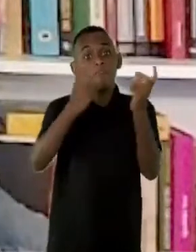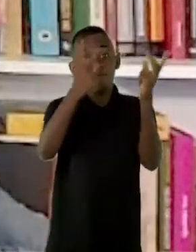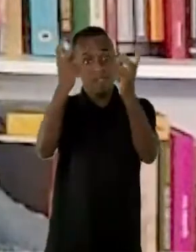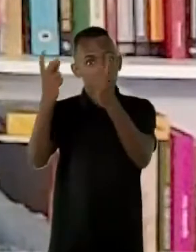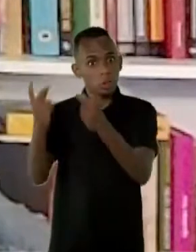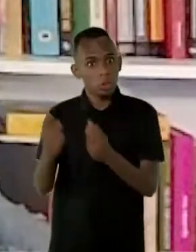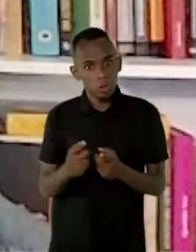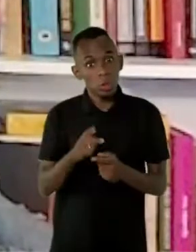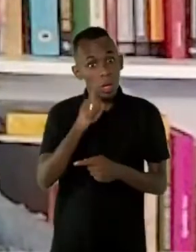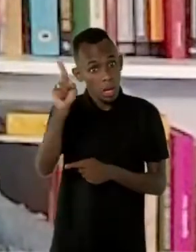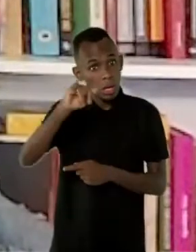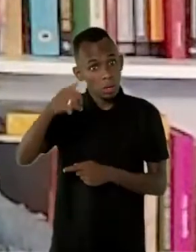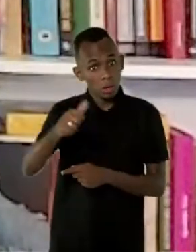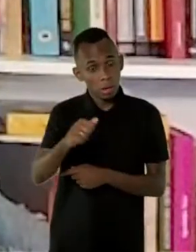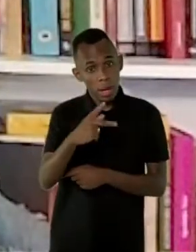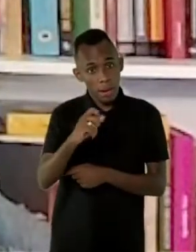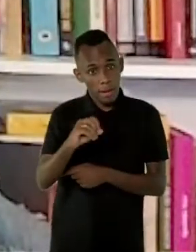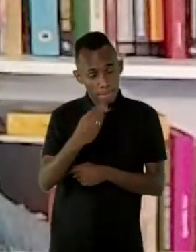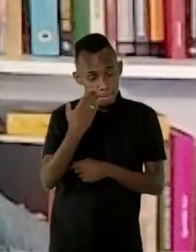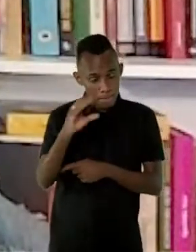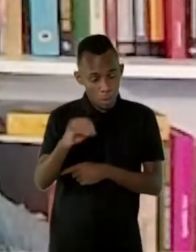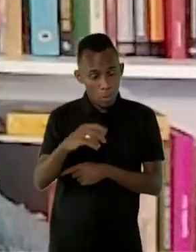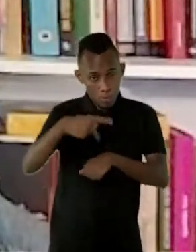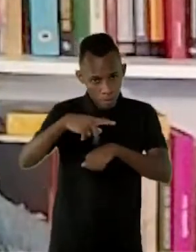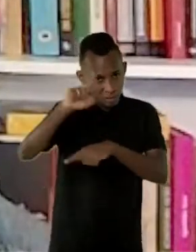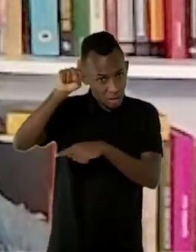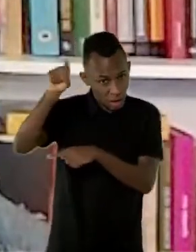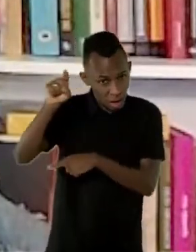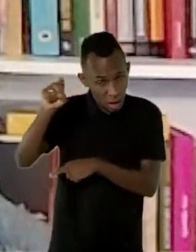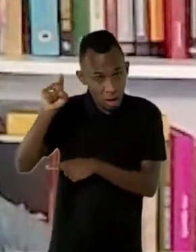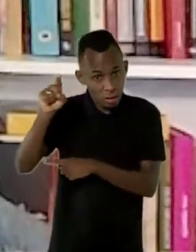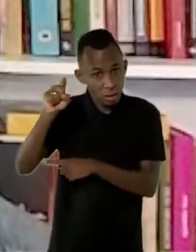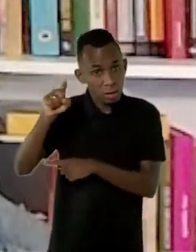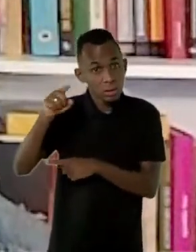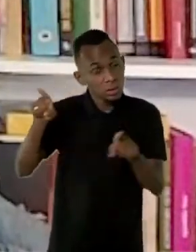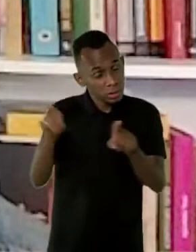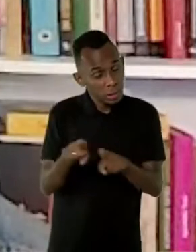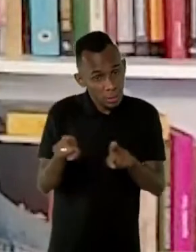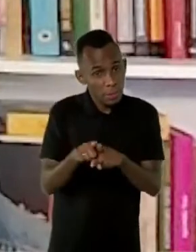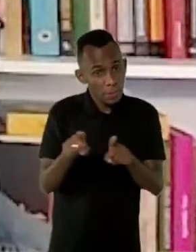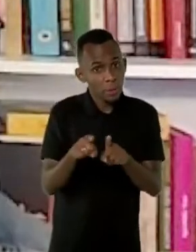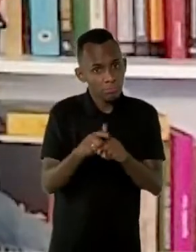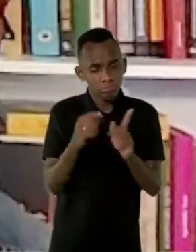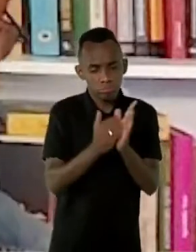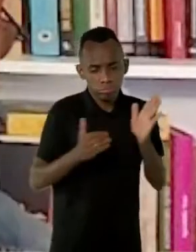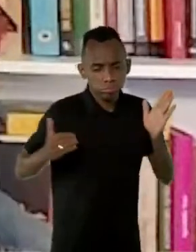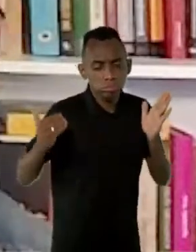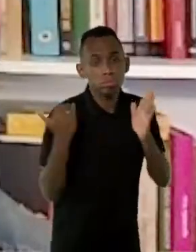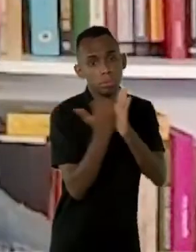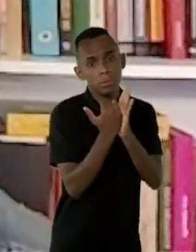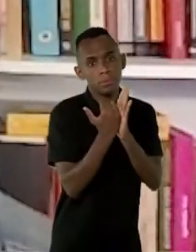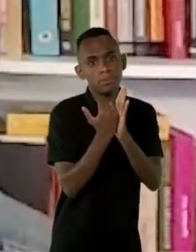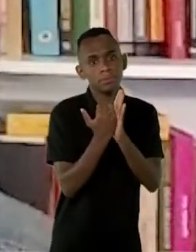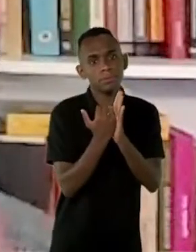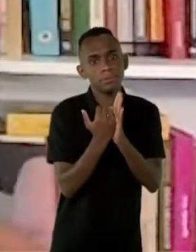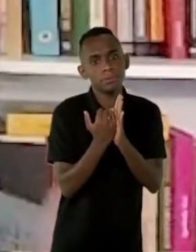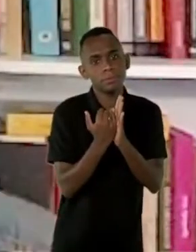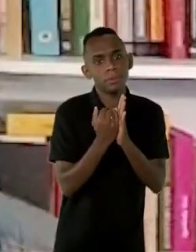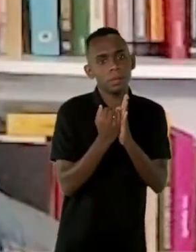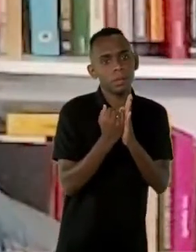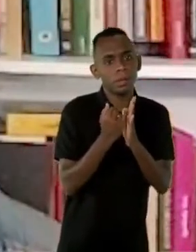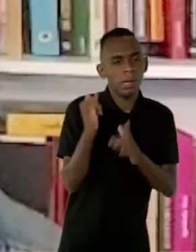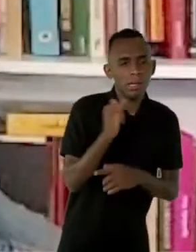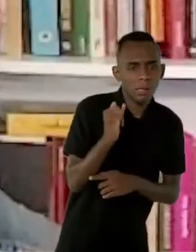3 edições no Japão, da Carolina, em pouco tempo, né? Aí você bota Itália, você